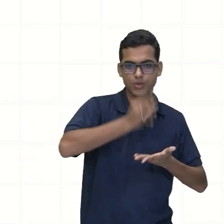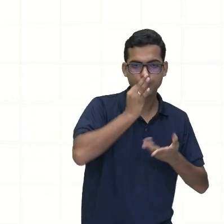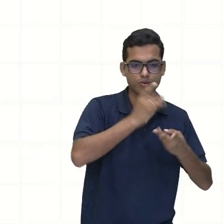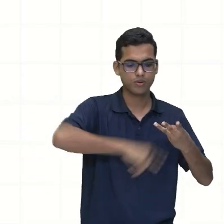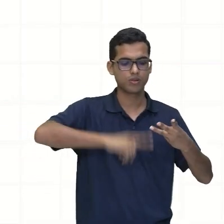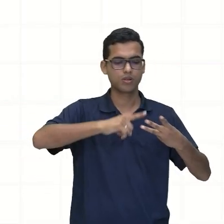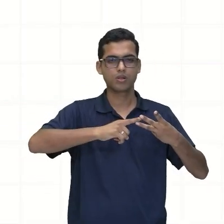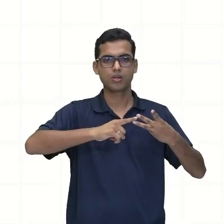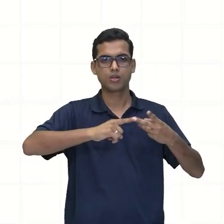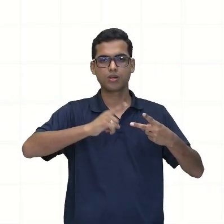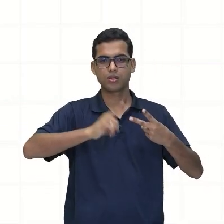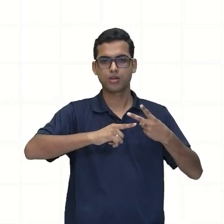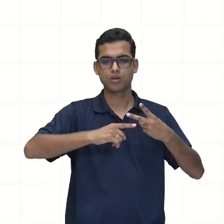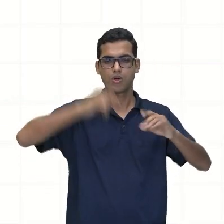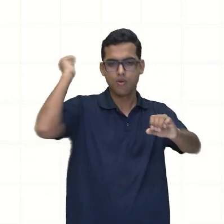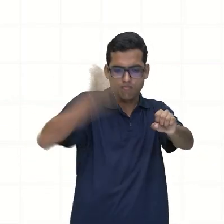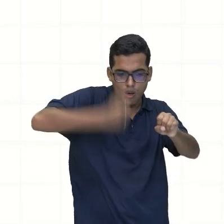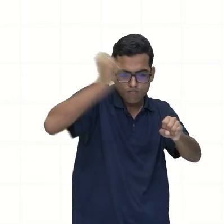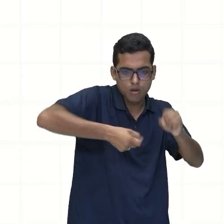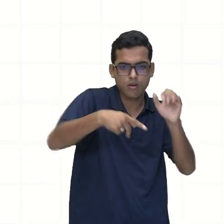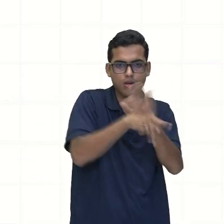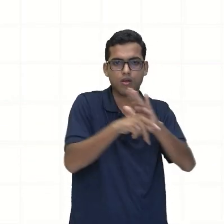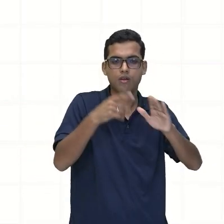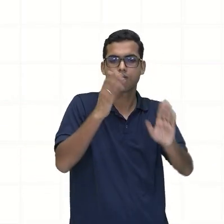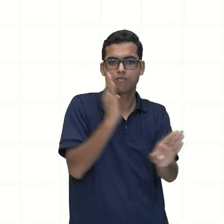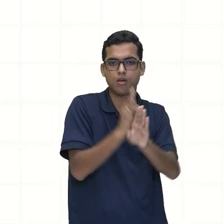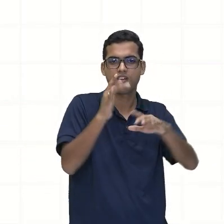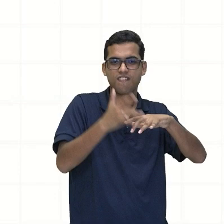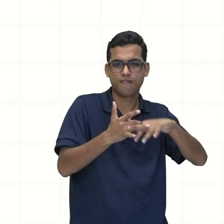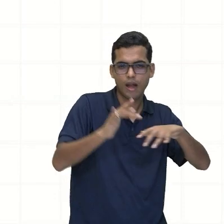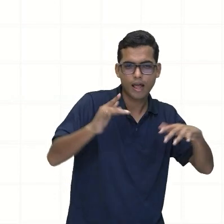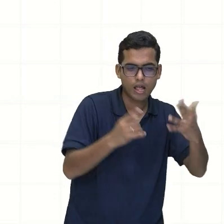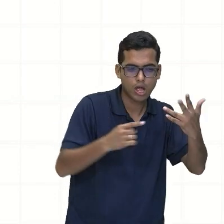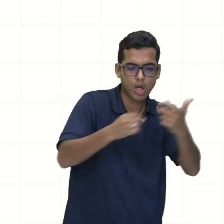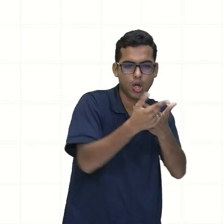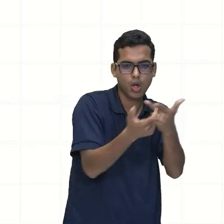né, principalmente esse processo de industrialização ali nas regiões.